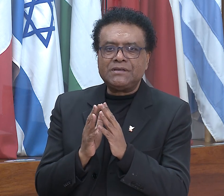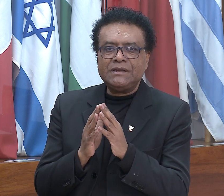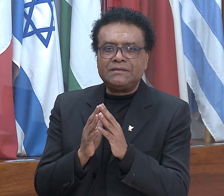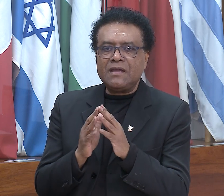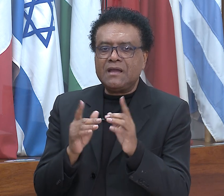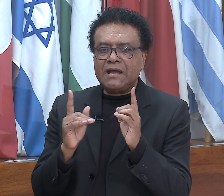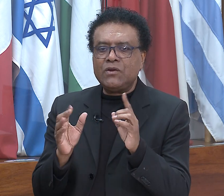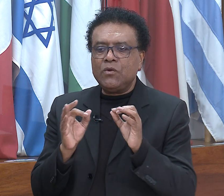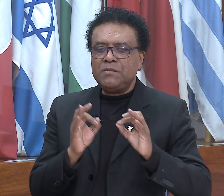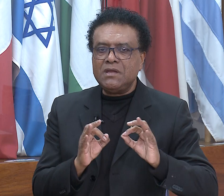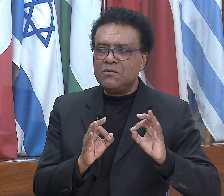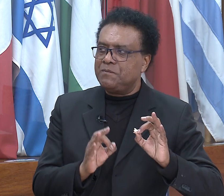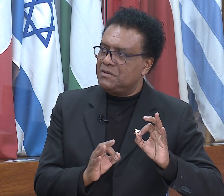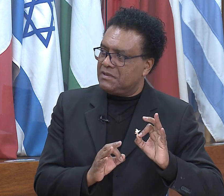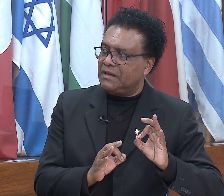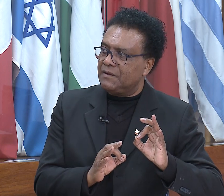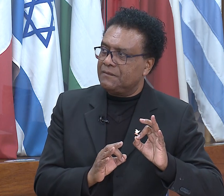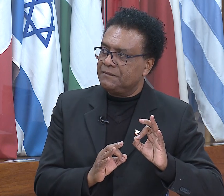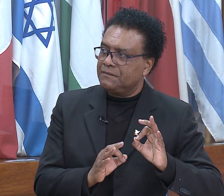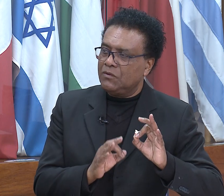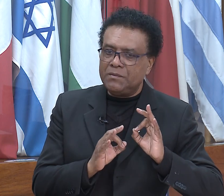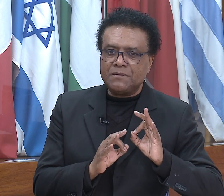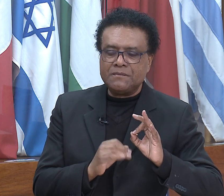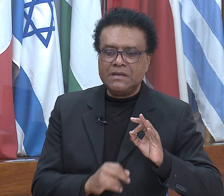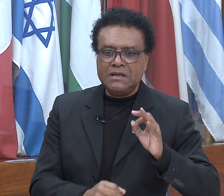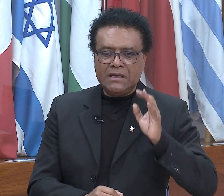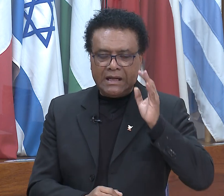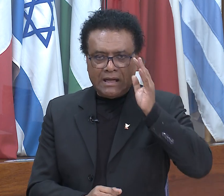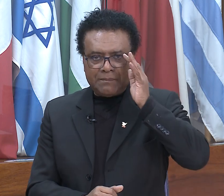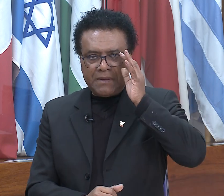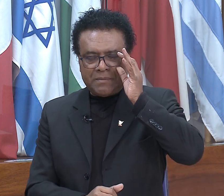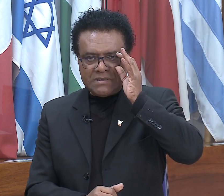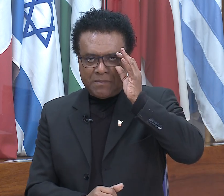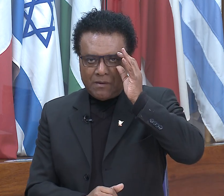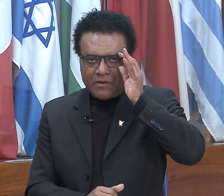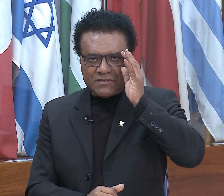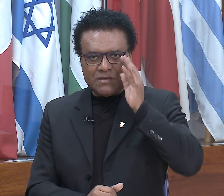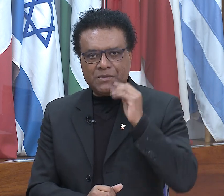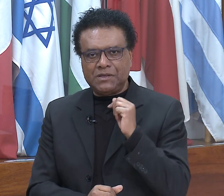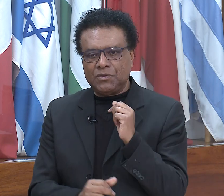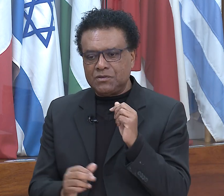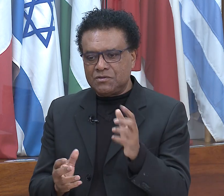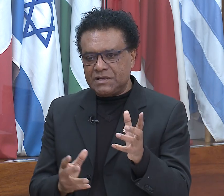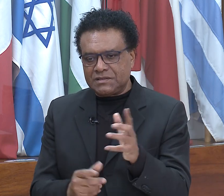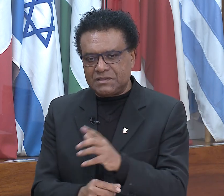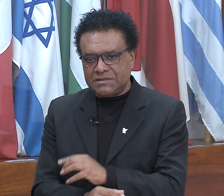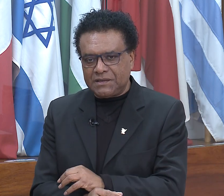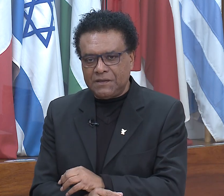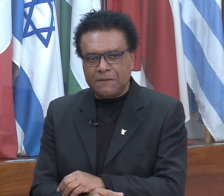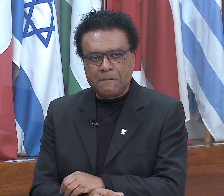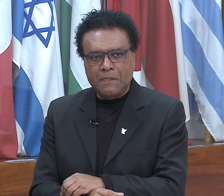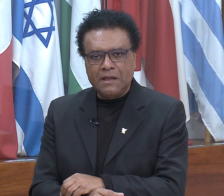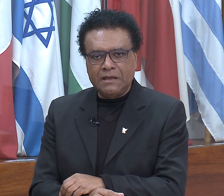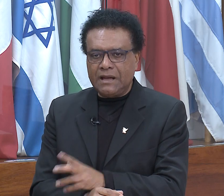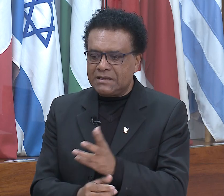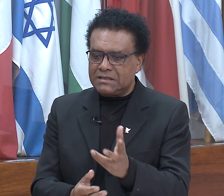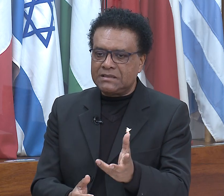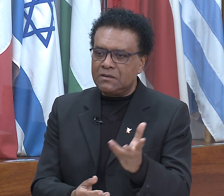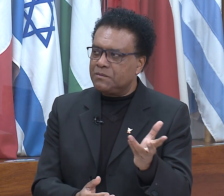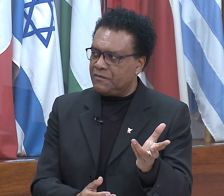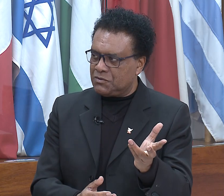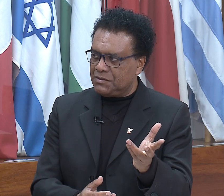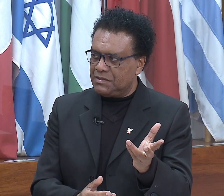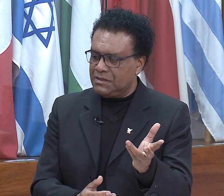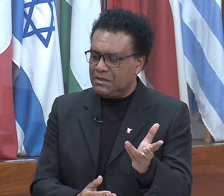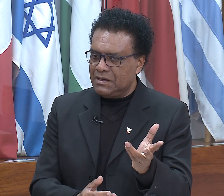Professor tem que ganhar no mínimo piso salarial No mínimo a principal profissão porque todos nós que estamos aqui graças